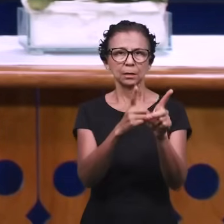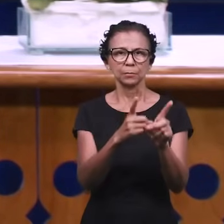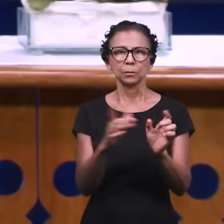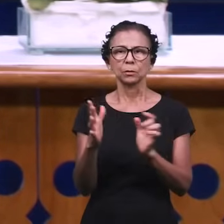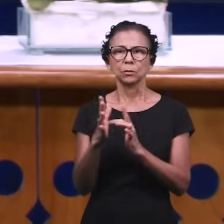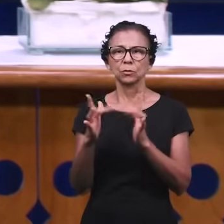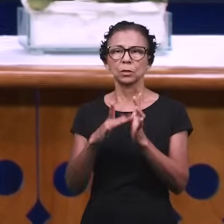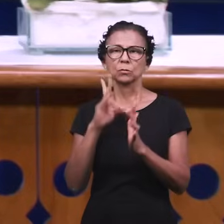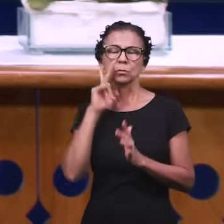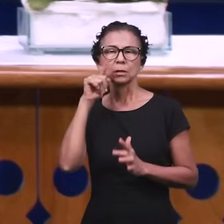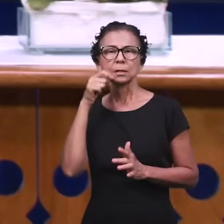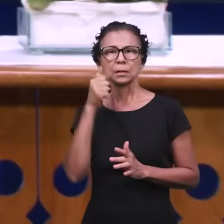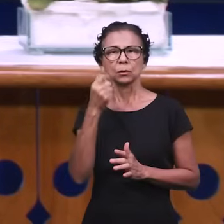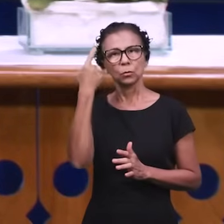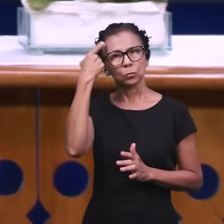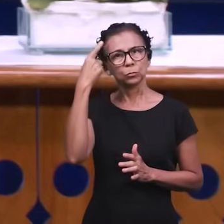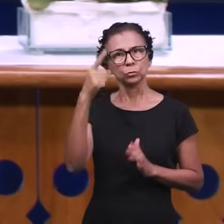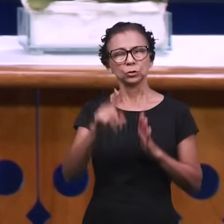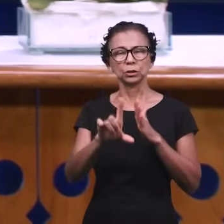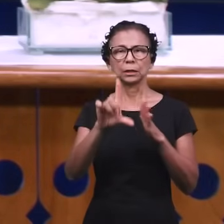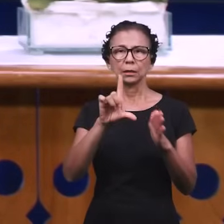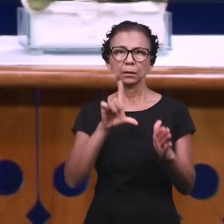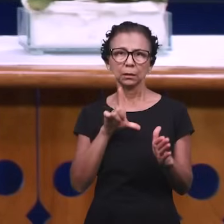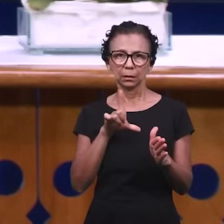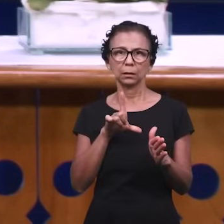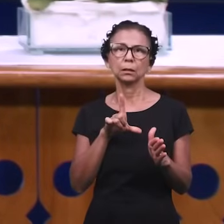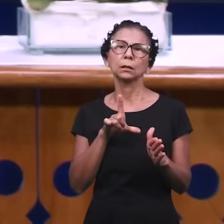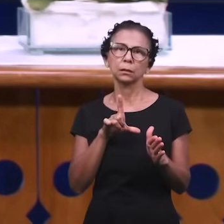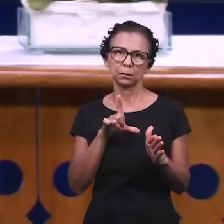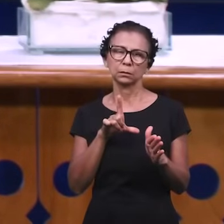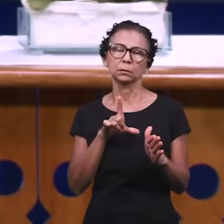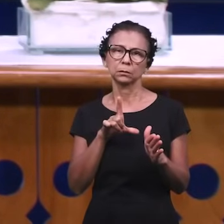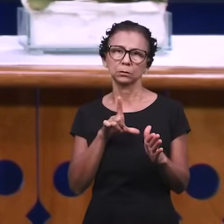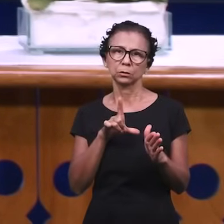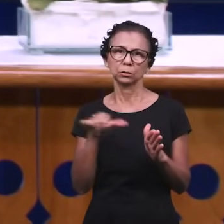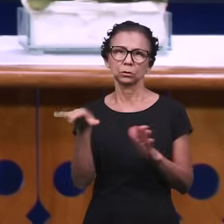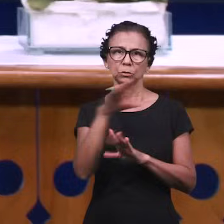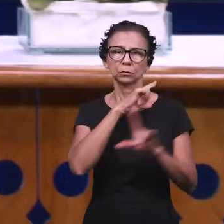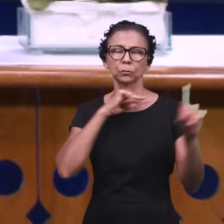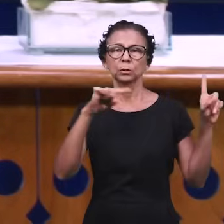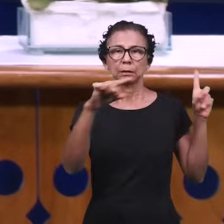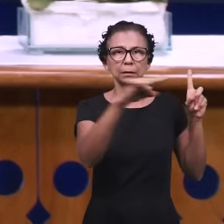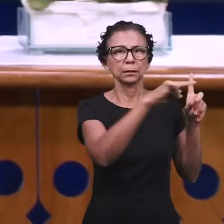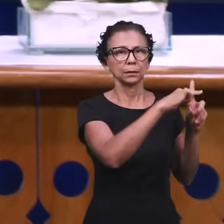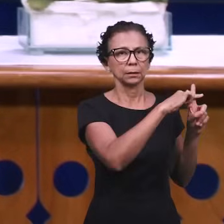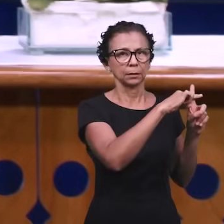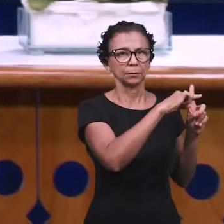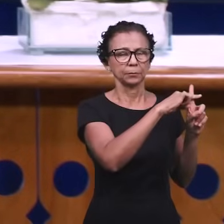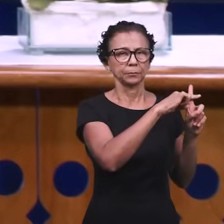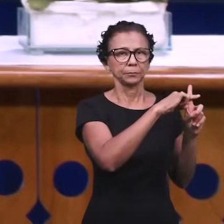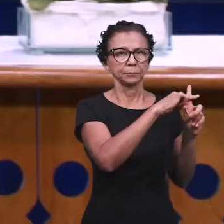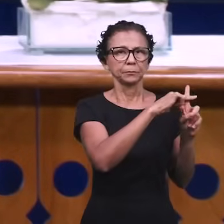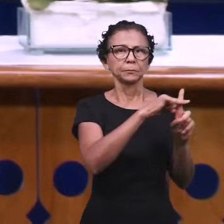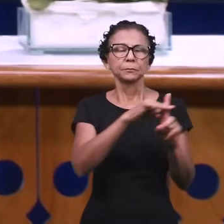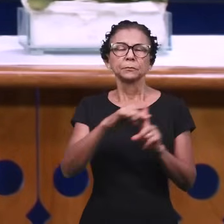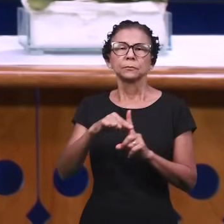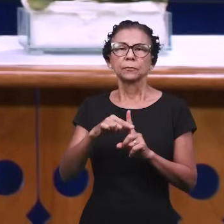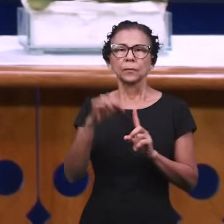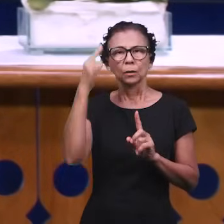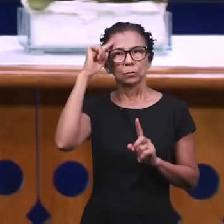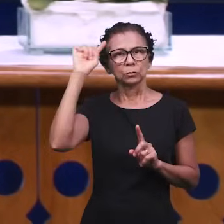ele comemorou a Páscoa um dia antes, ele comemorou na véspera, porque no dia seguinte ele ia dar a sua vida.